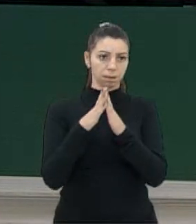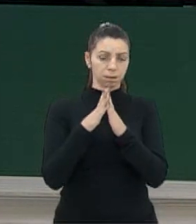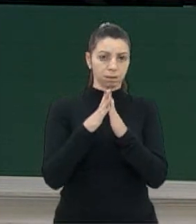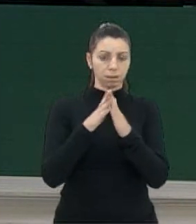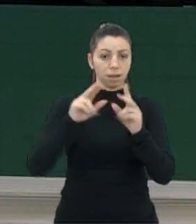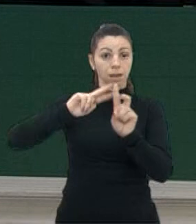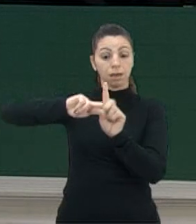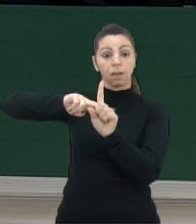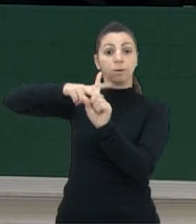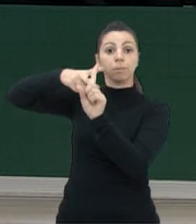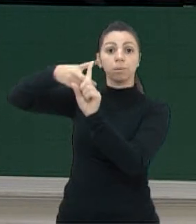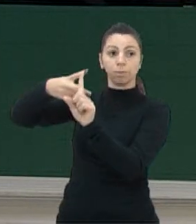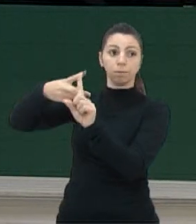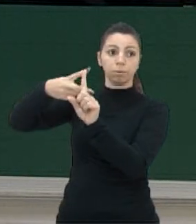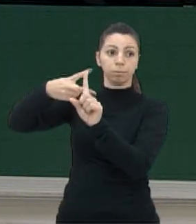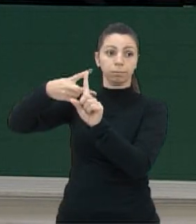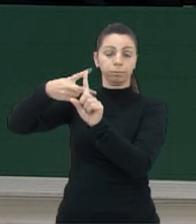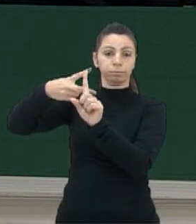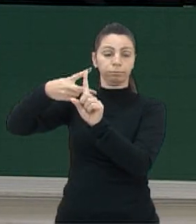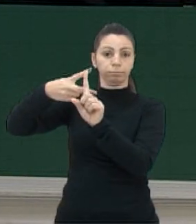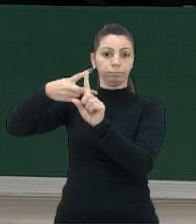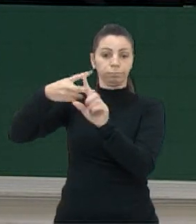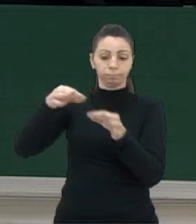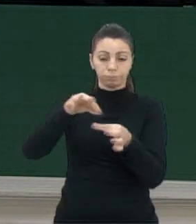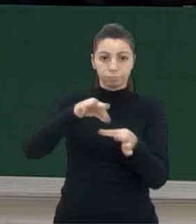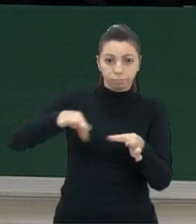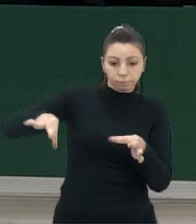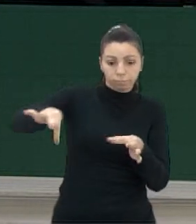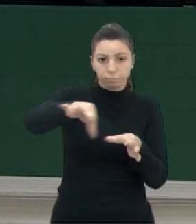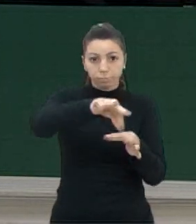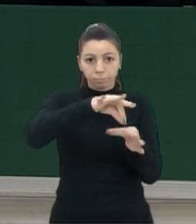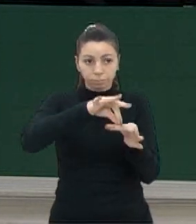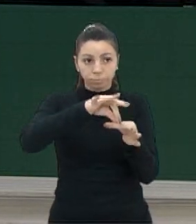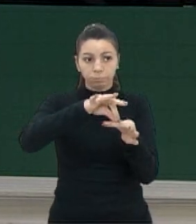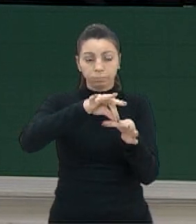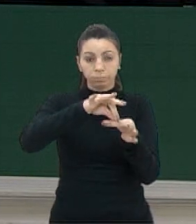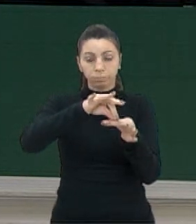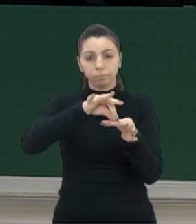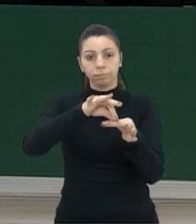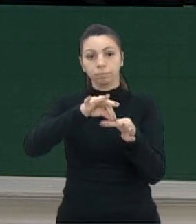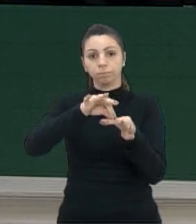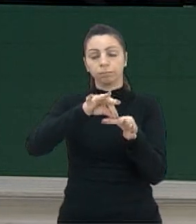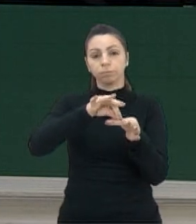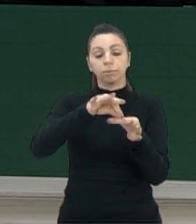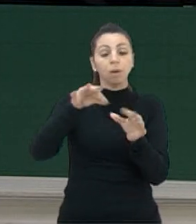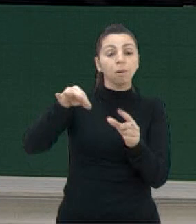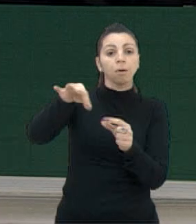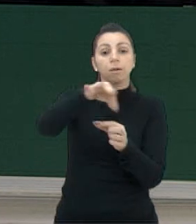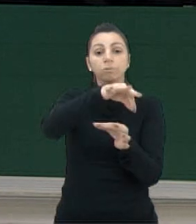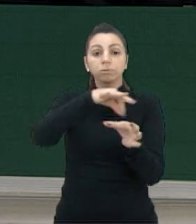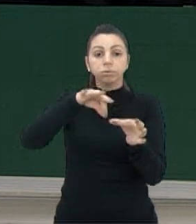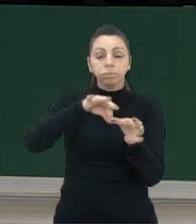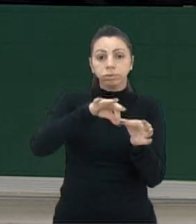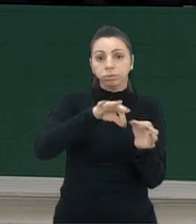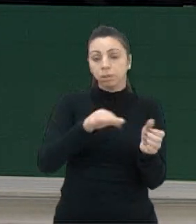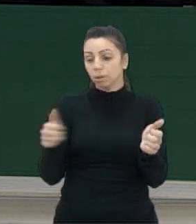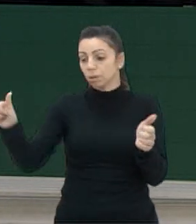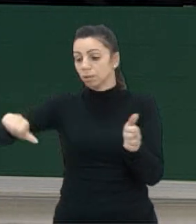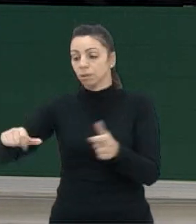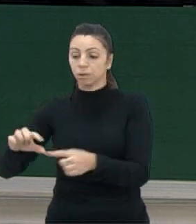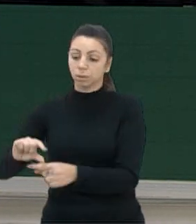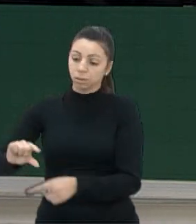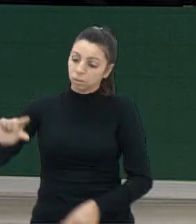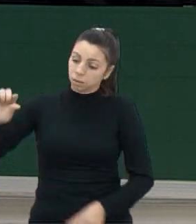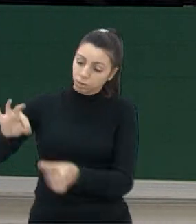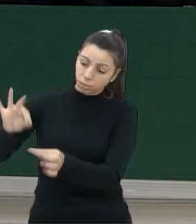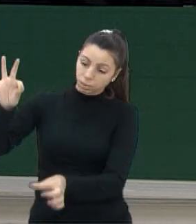é 40 centímetros. O que eu preciso fazer para que eu tenha um bolo que sirva certinho dentro dessa forma que é o dobro